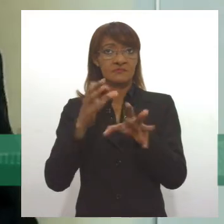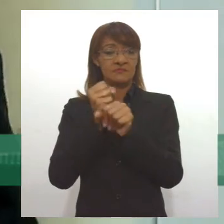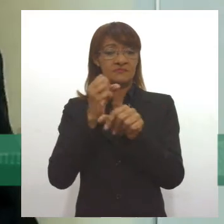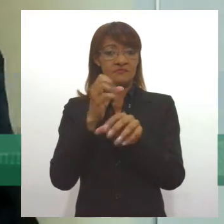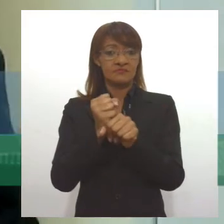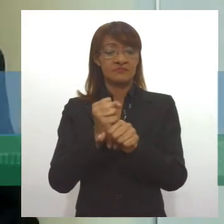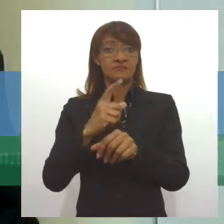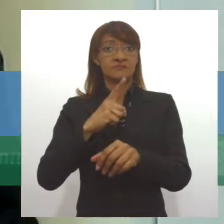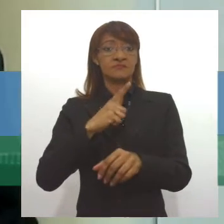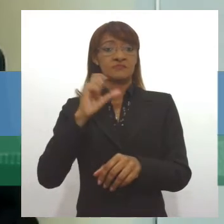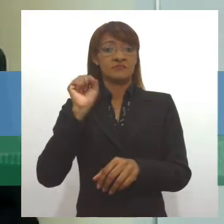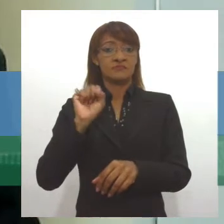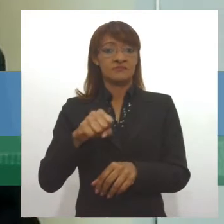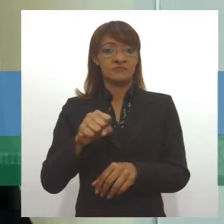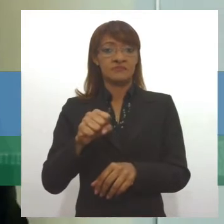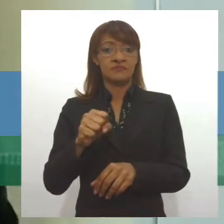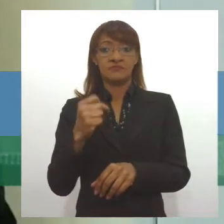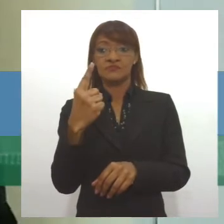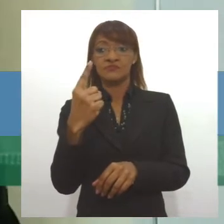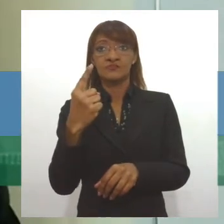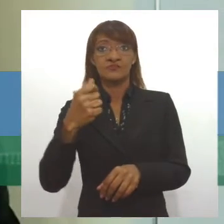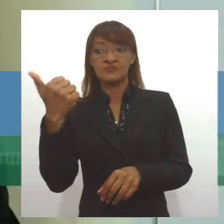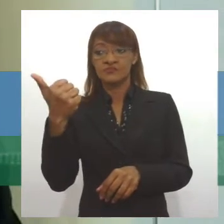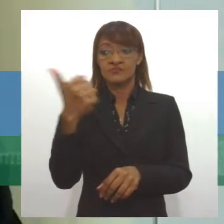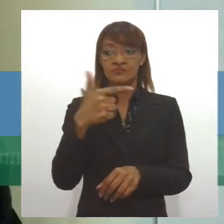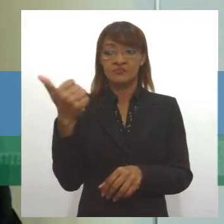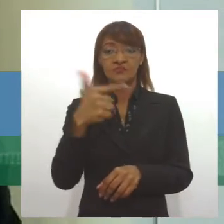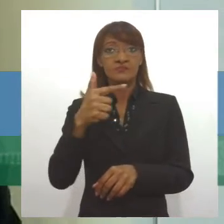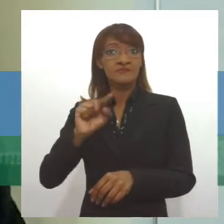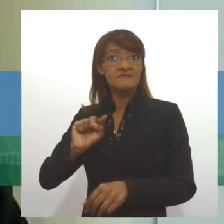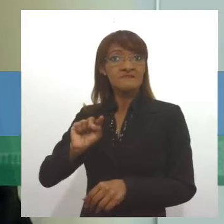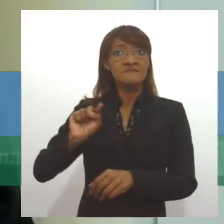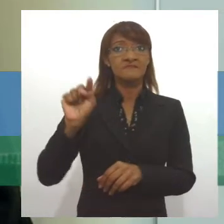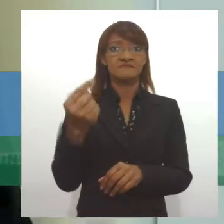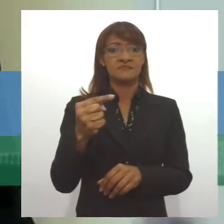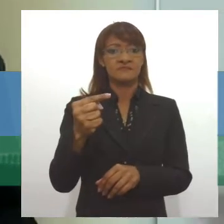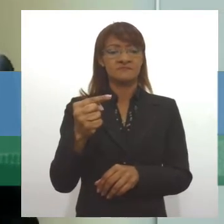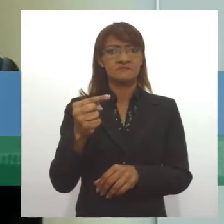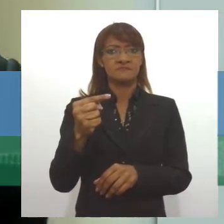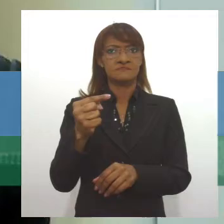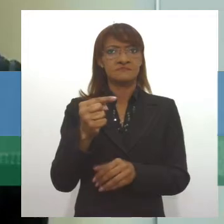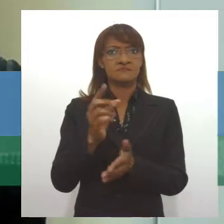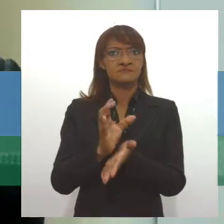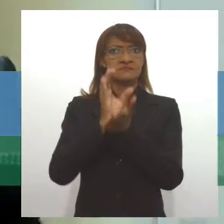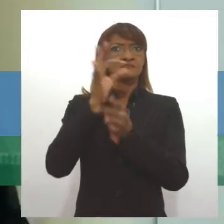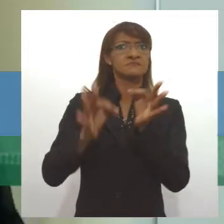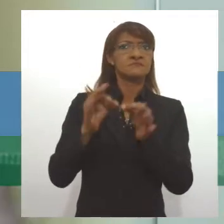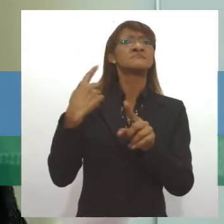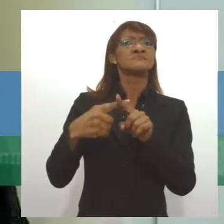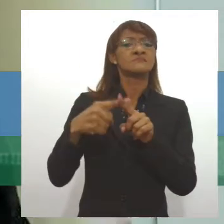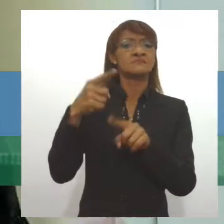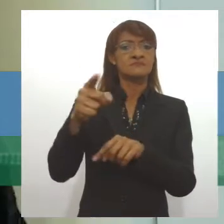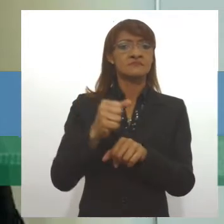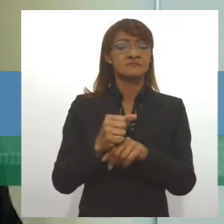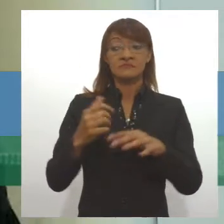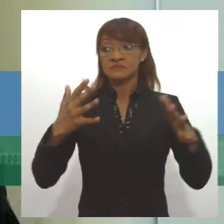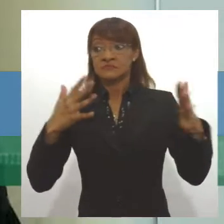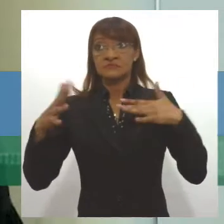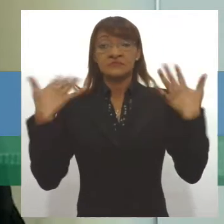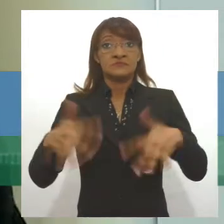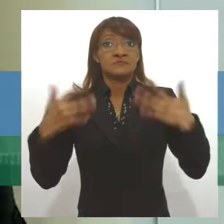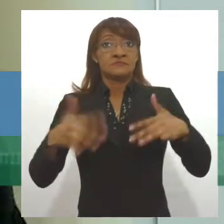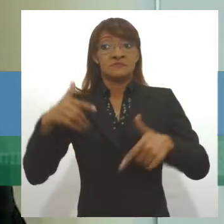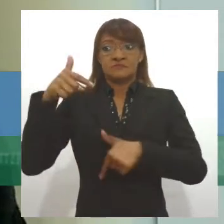adicional de R$12 mil para os seus conselheiros. Por que isso? Porque diz que estão atarefados, assoberbados